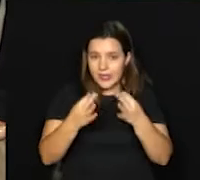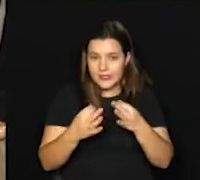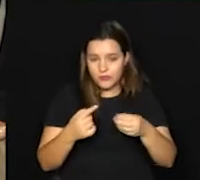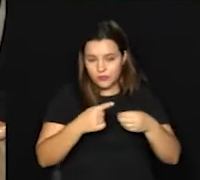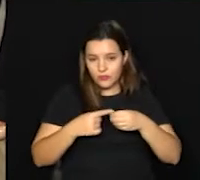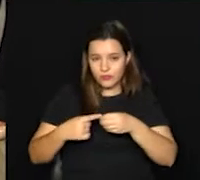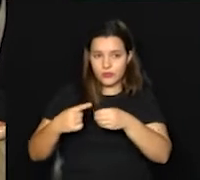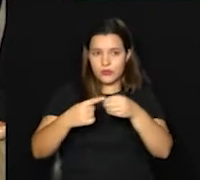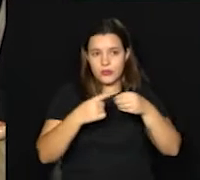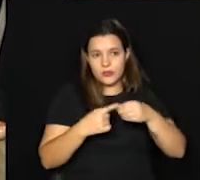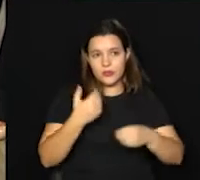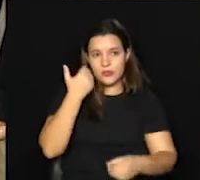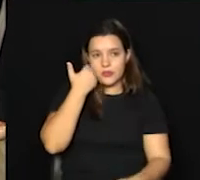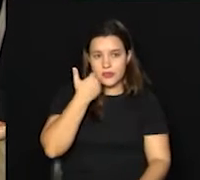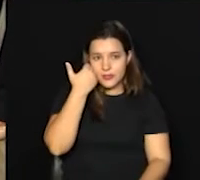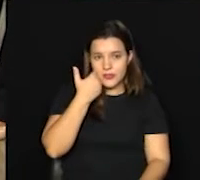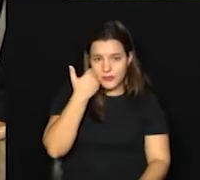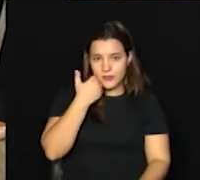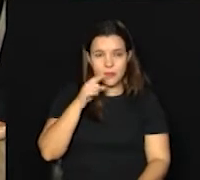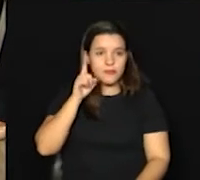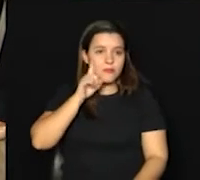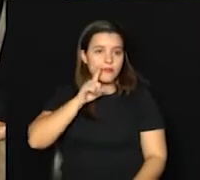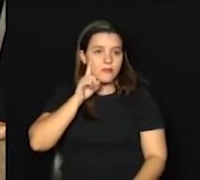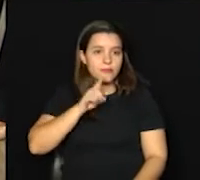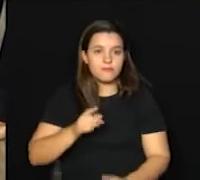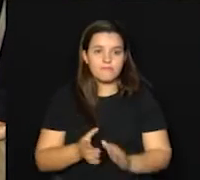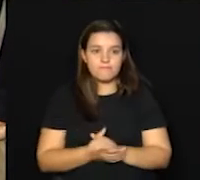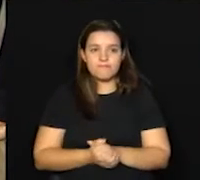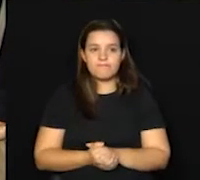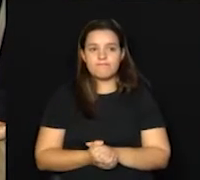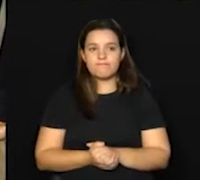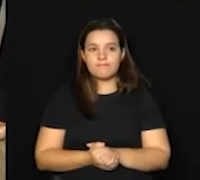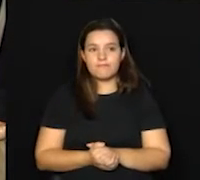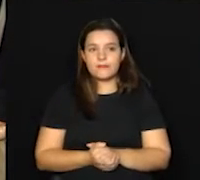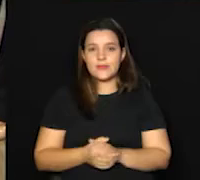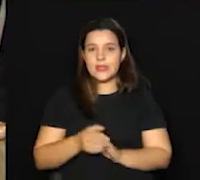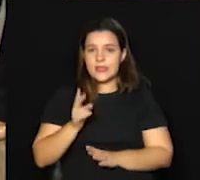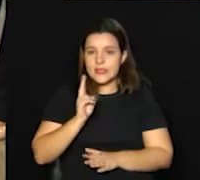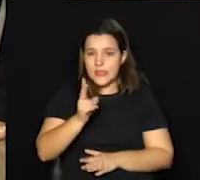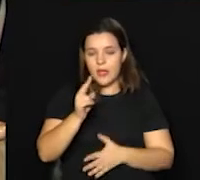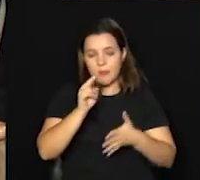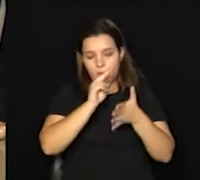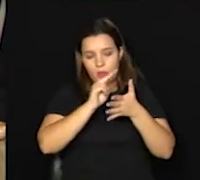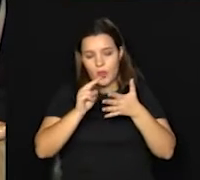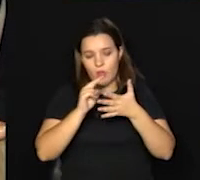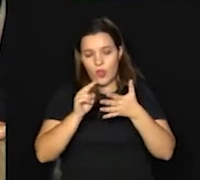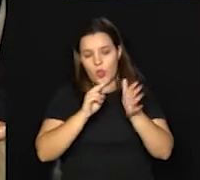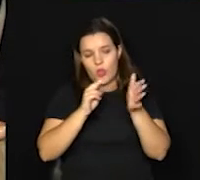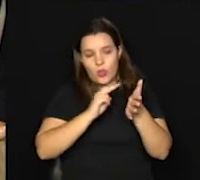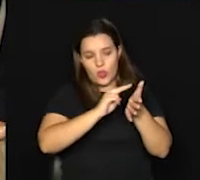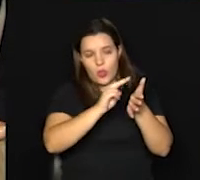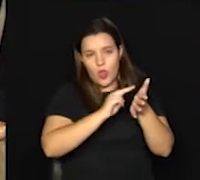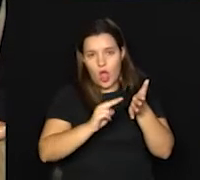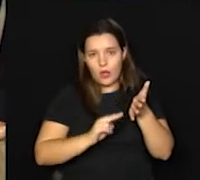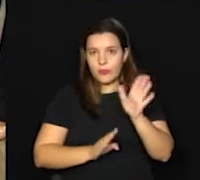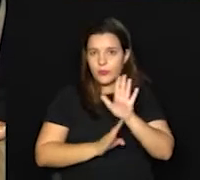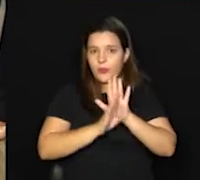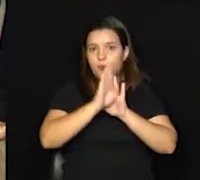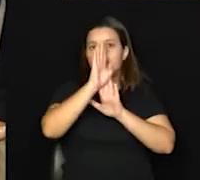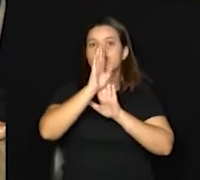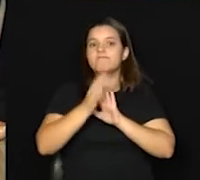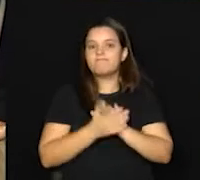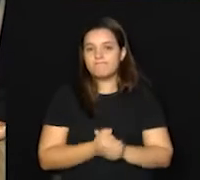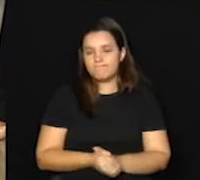né, de Santa Bárbara do Oeste e também Americana, sempre nesse top 5 aí de casos e de mortes em relação